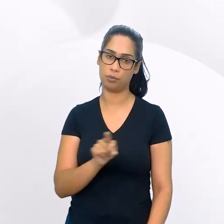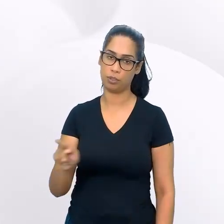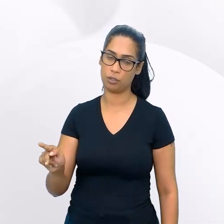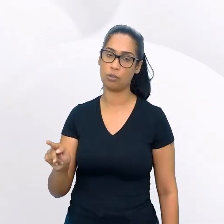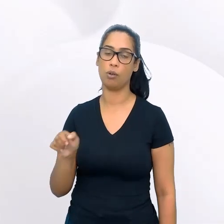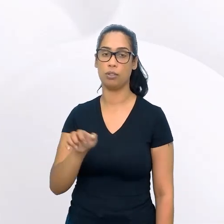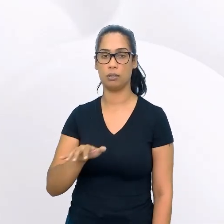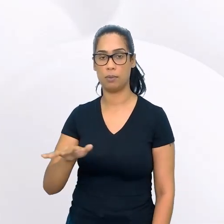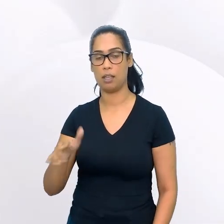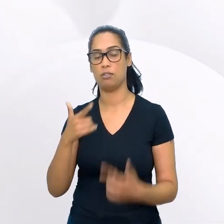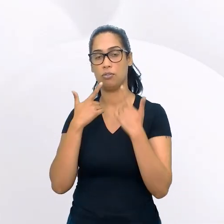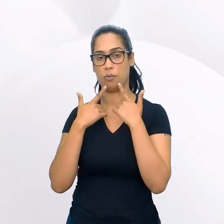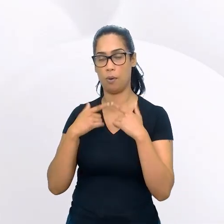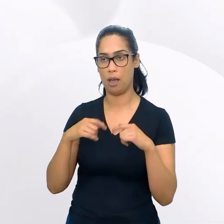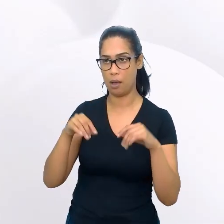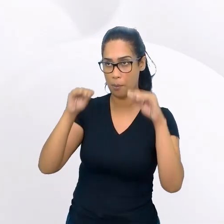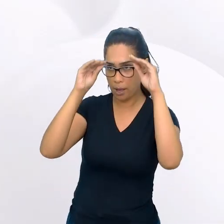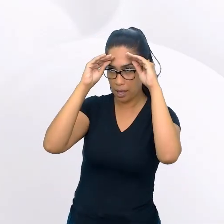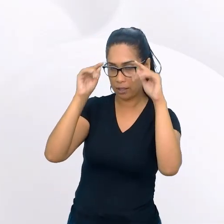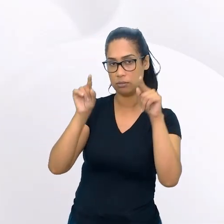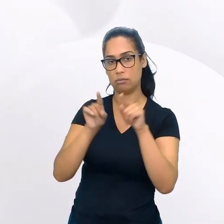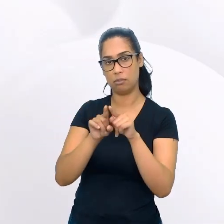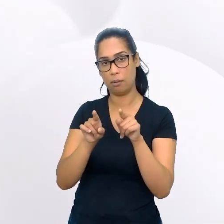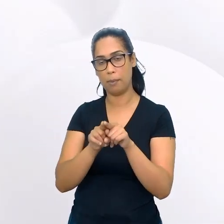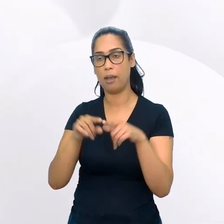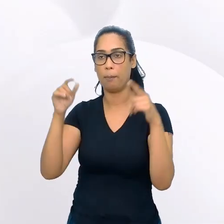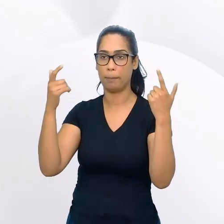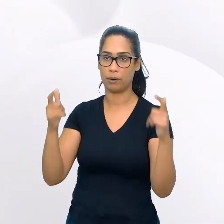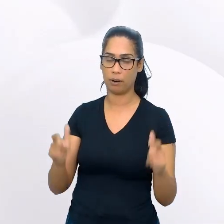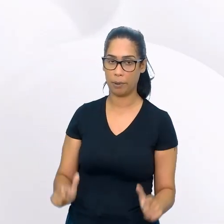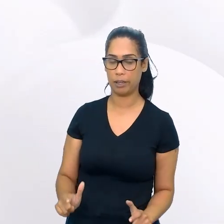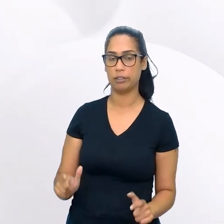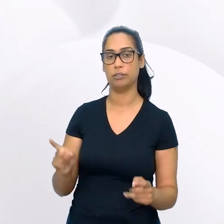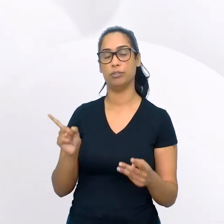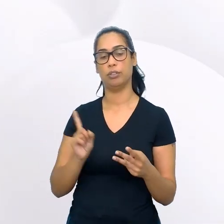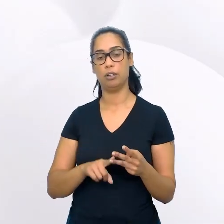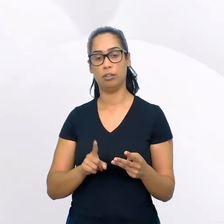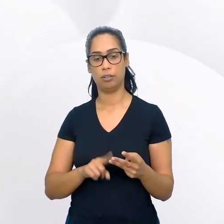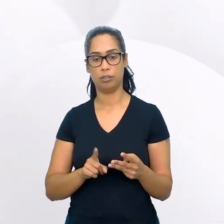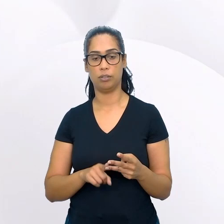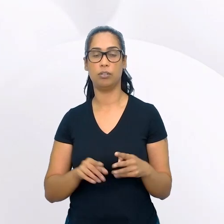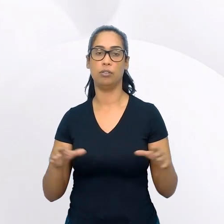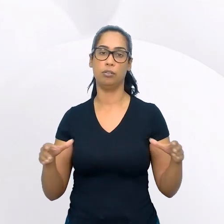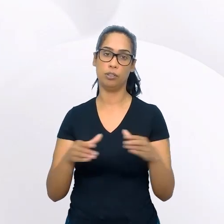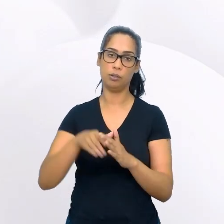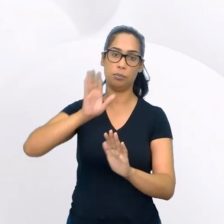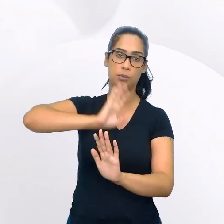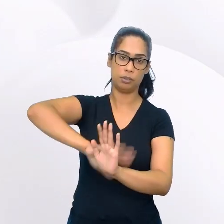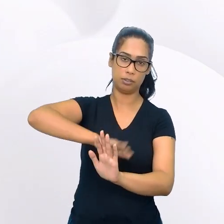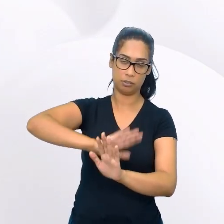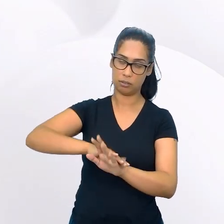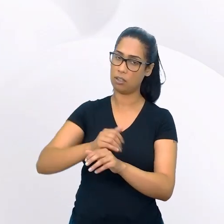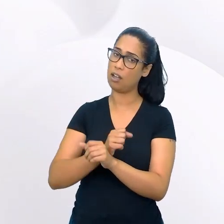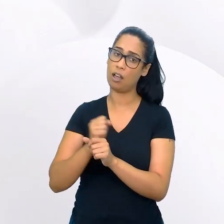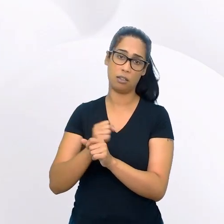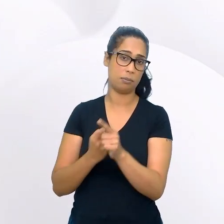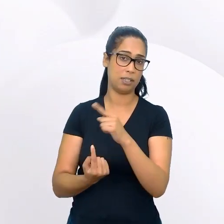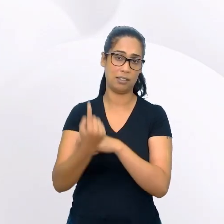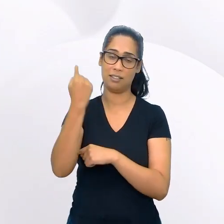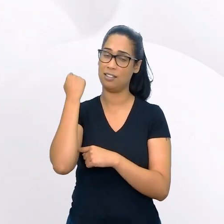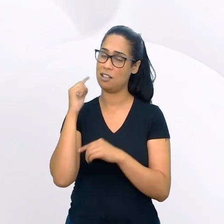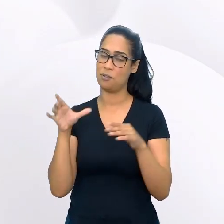linguagens os nossos diretores coordenador a nossa equipe a mesma do ano passado